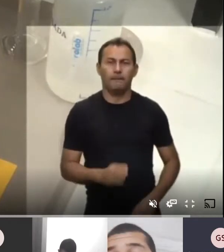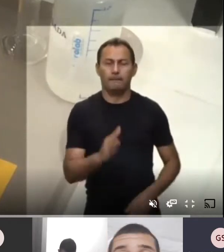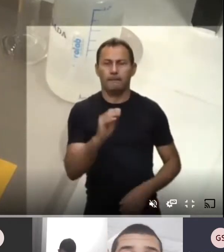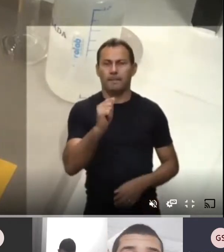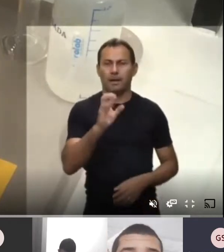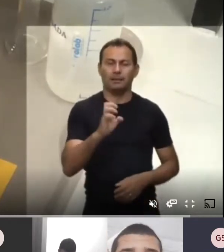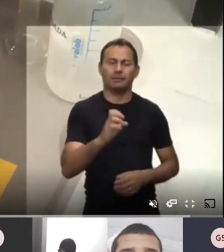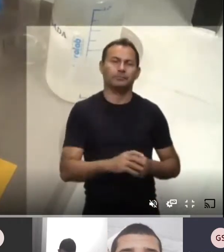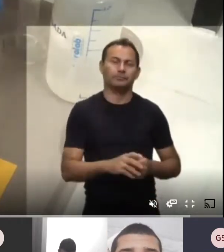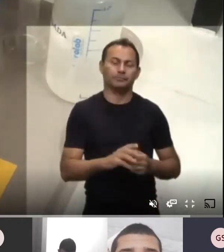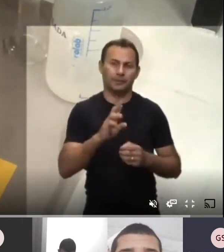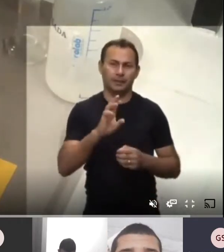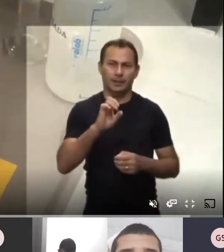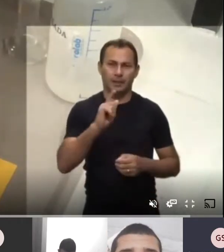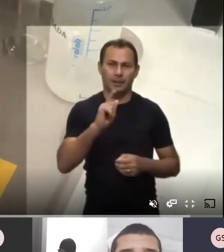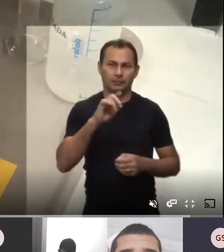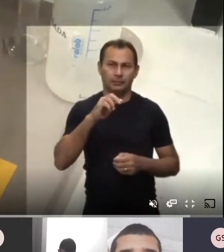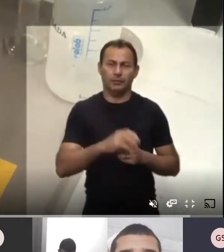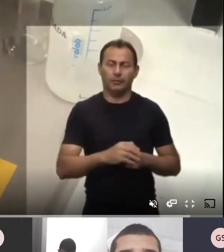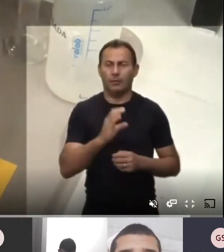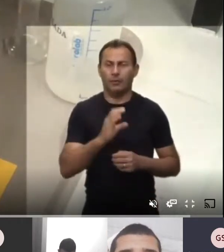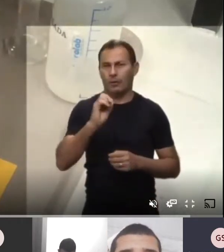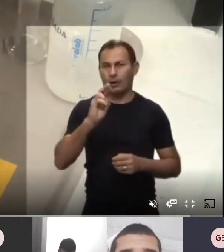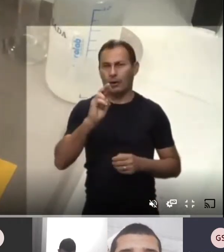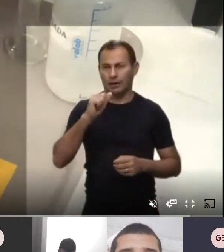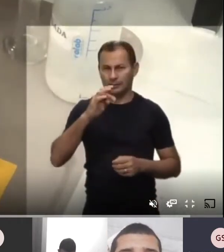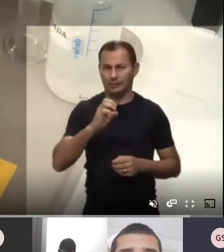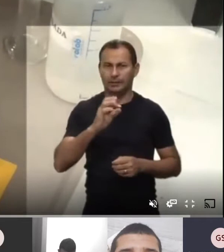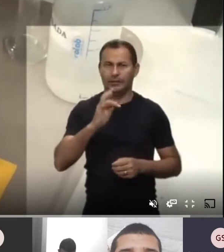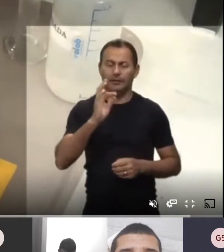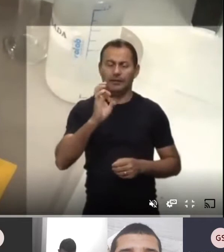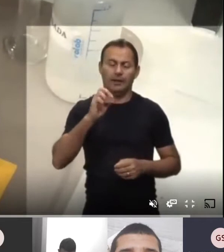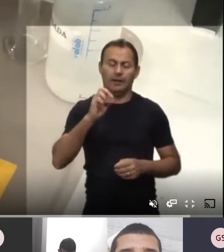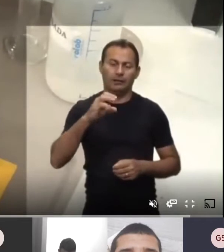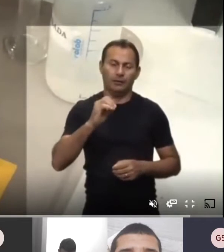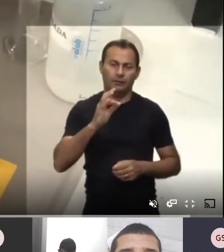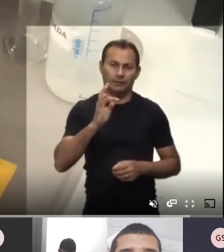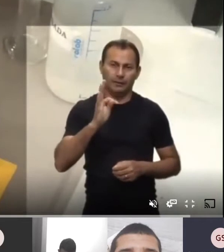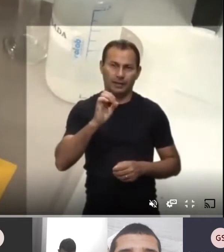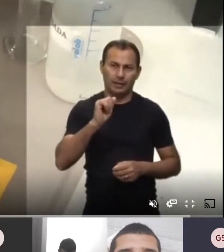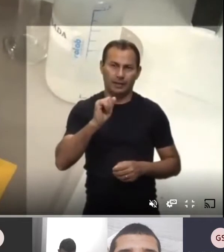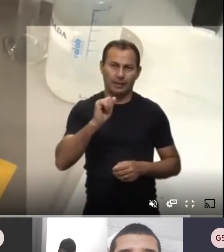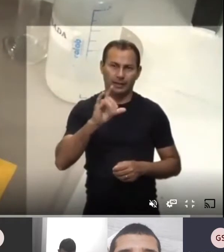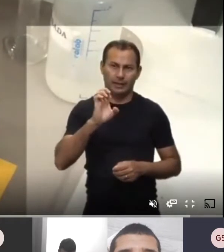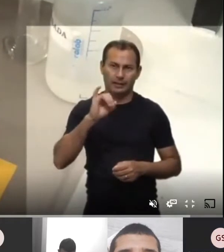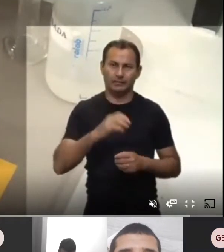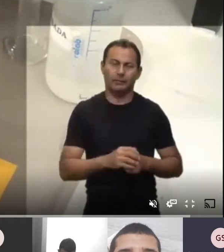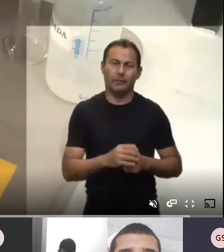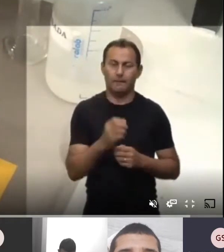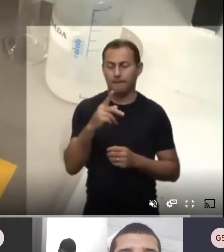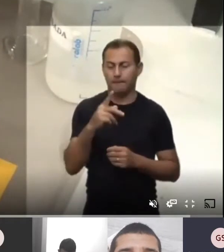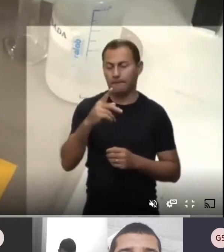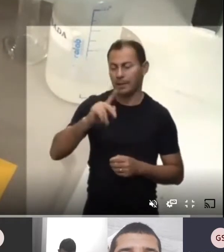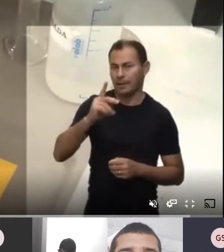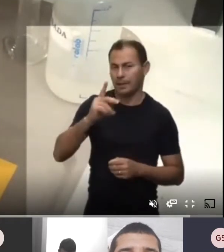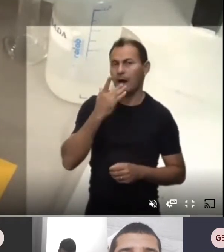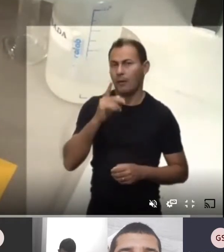que o pH já mudou, né? Se eu coloquei a base na água destilada